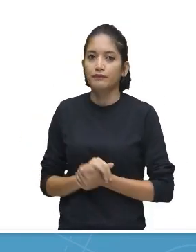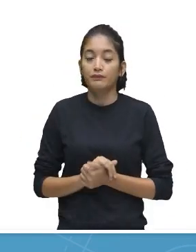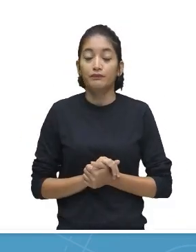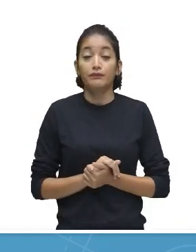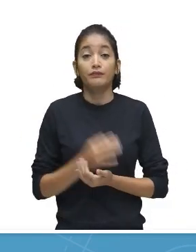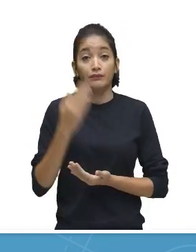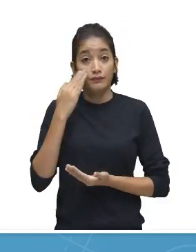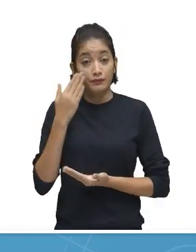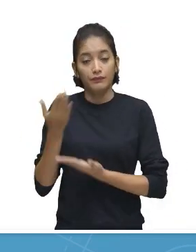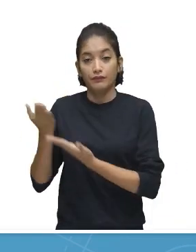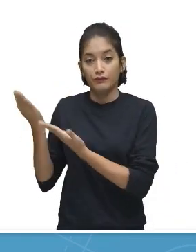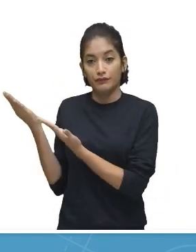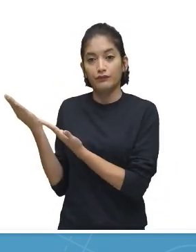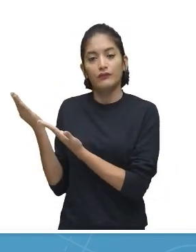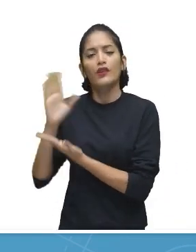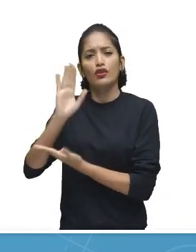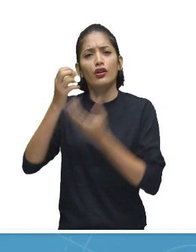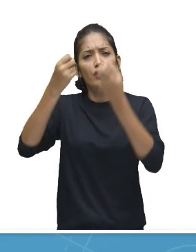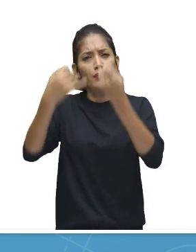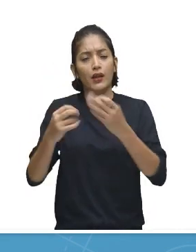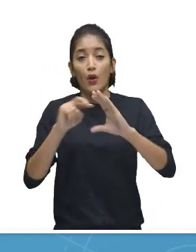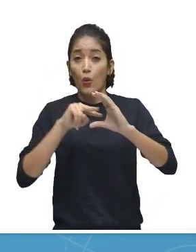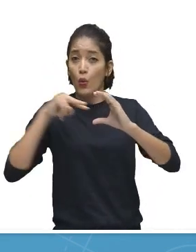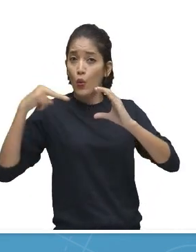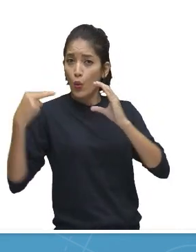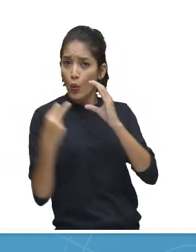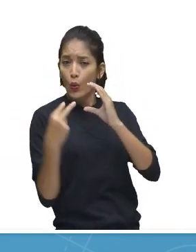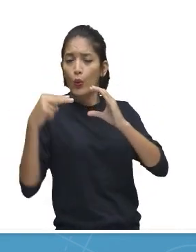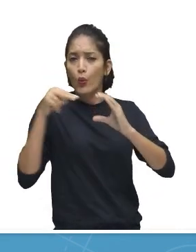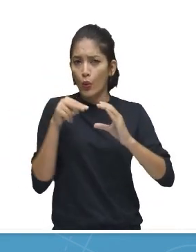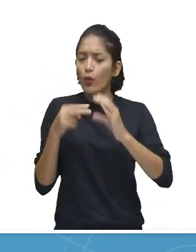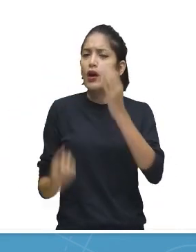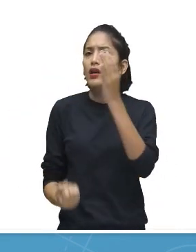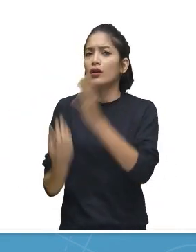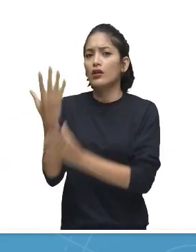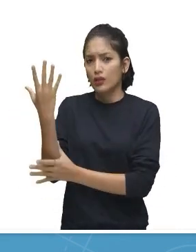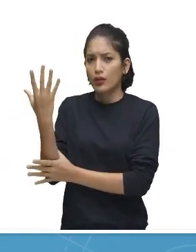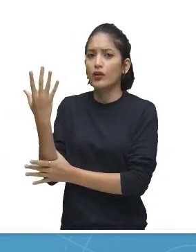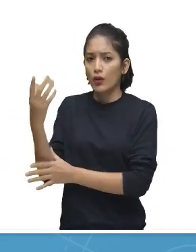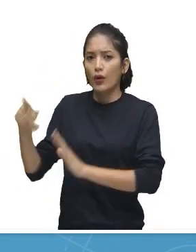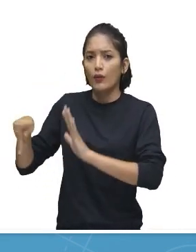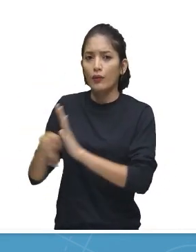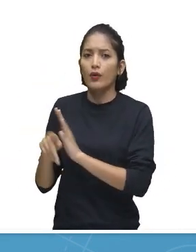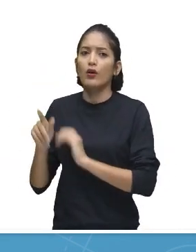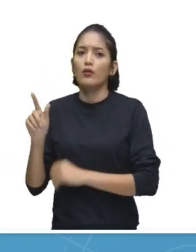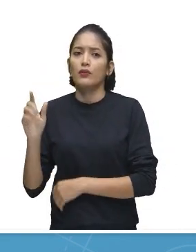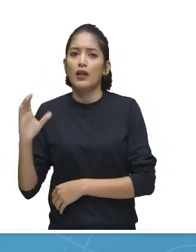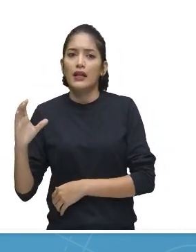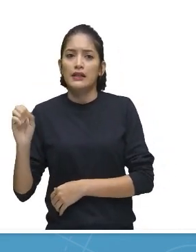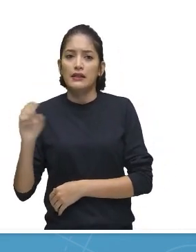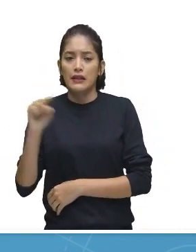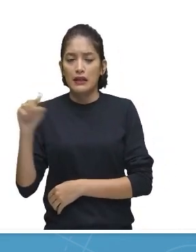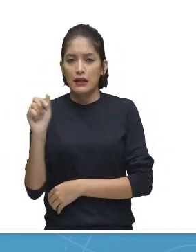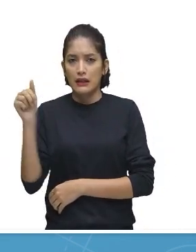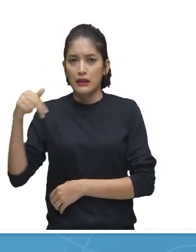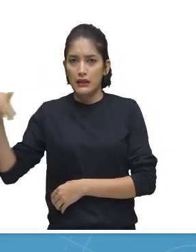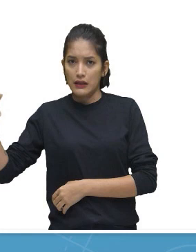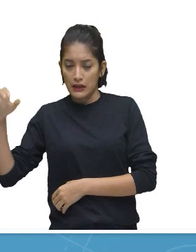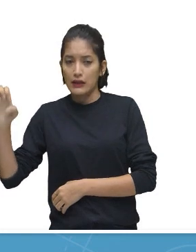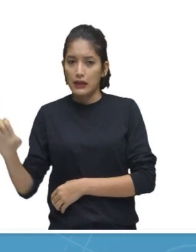Então, como eu falei para vocês, historicamente o cubista originou-se na obra de Cézanne, que foi um pintor